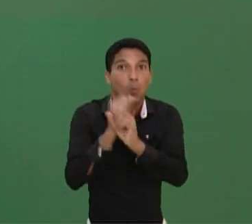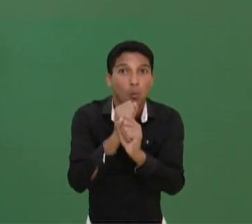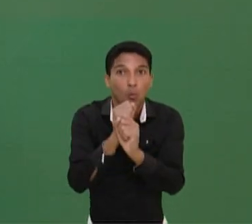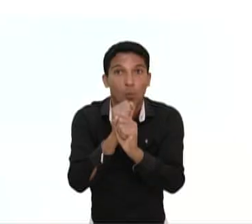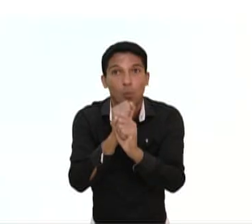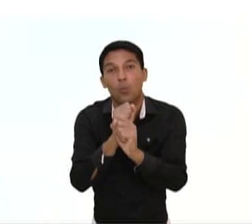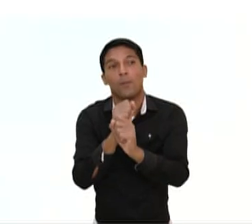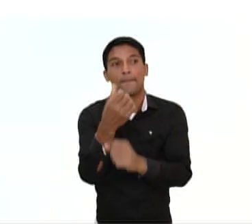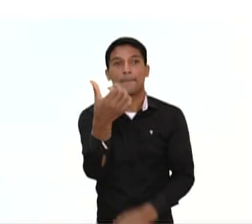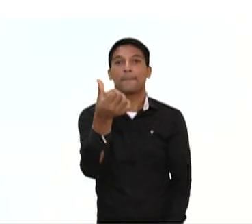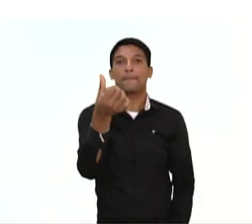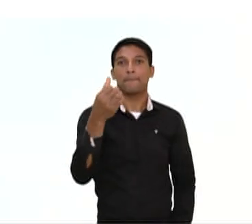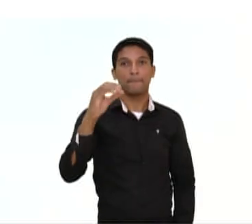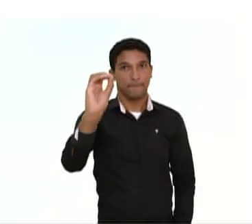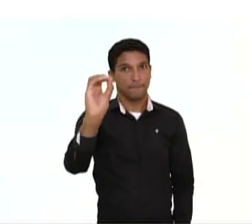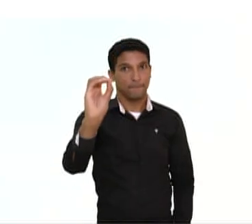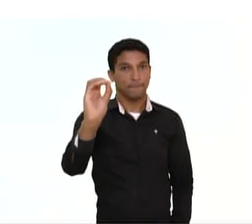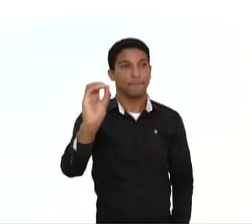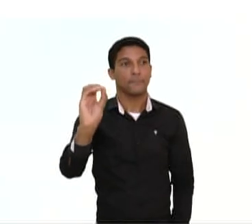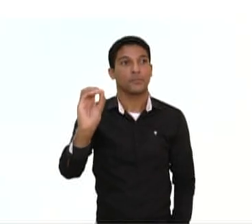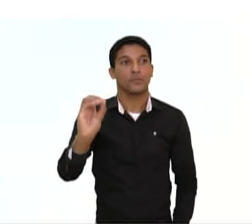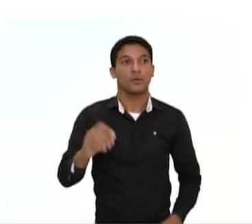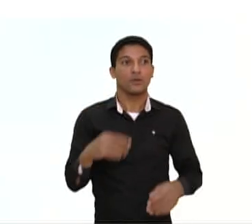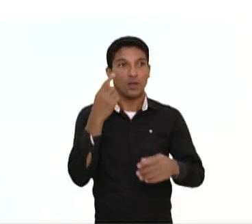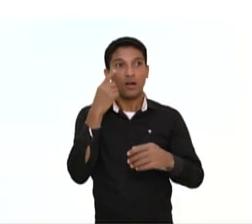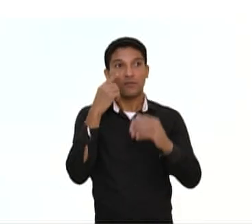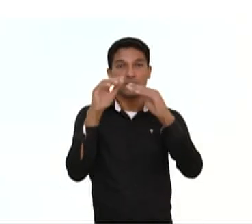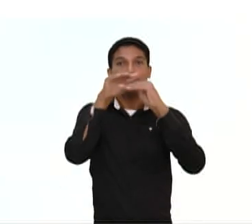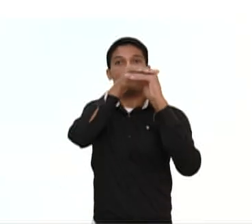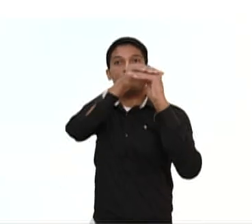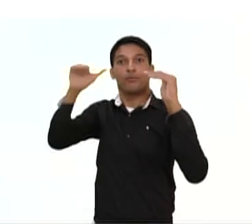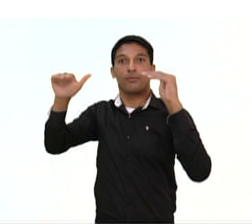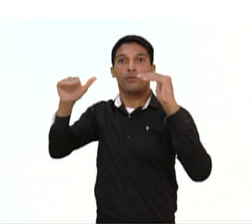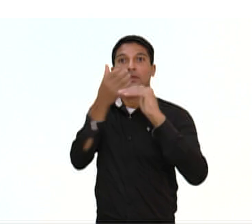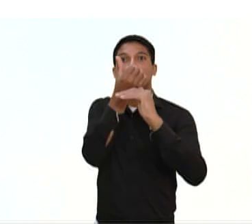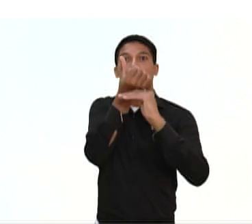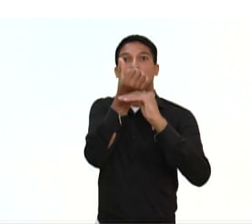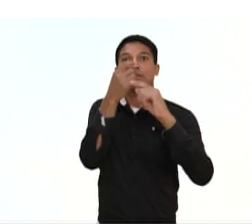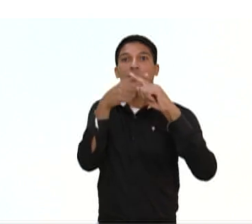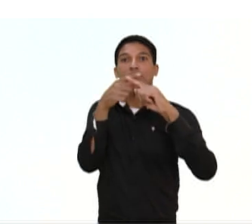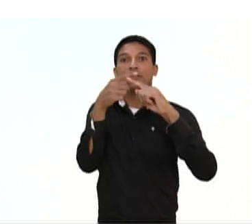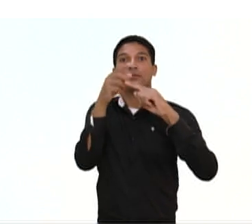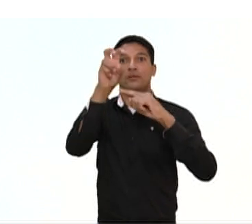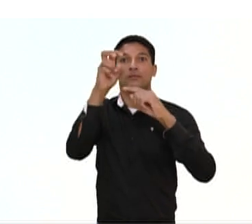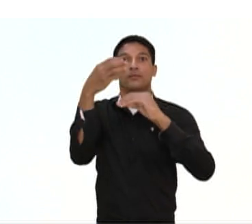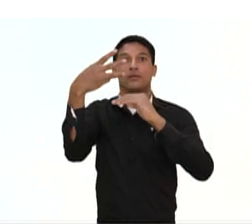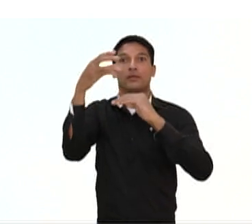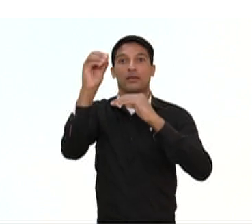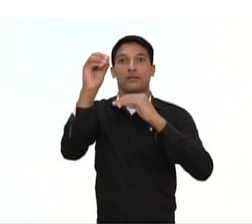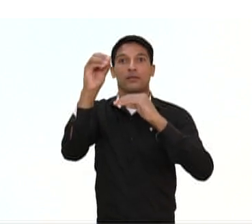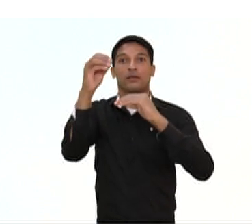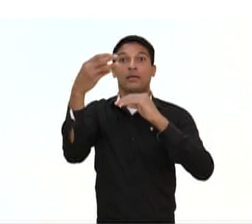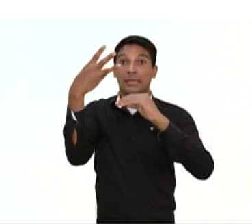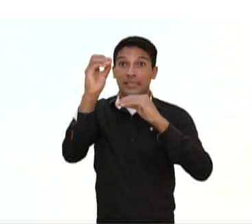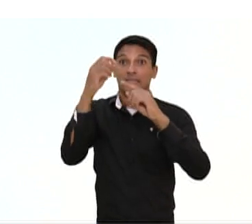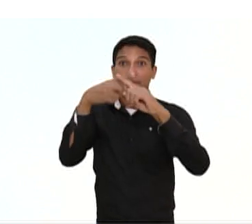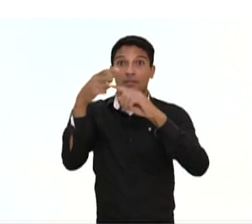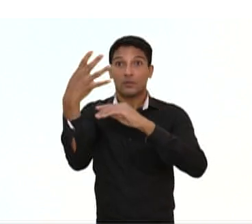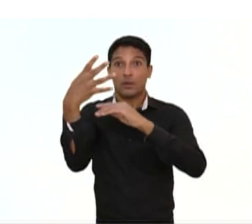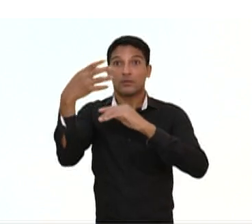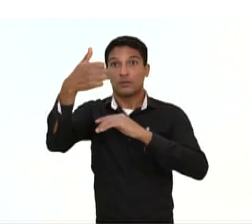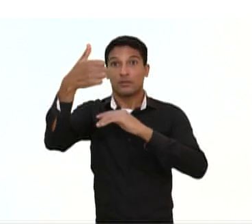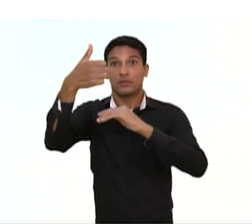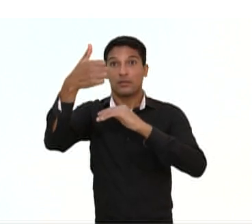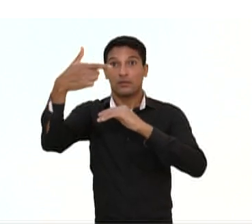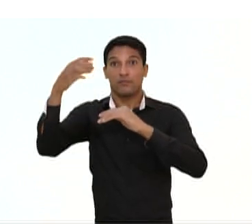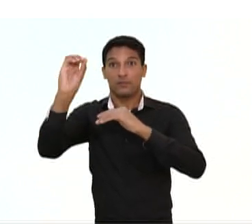60. Deixa eu fazer mais devagar. 6 vezes 5, 30. 30 vezes 4, 120. 2 vezes 1 vai